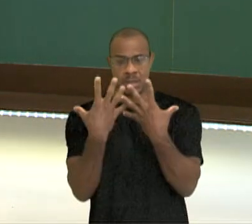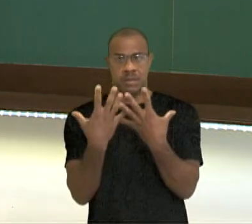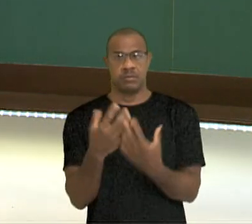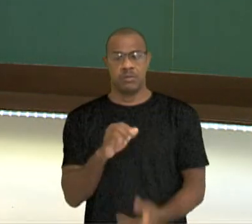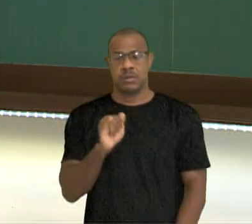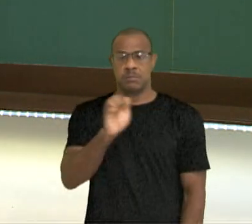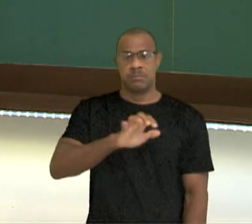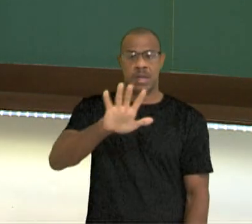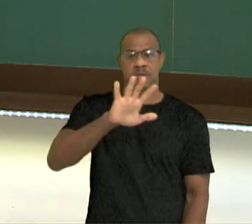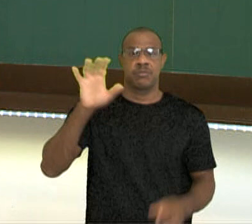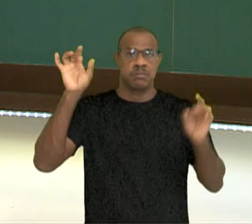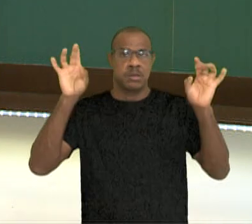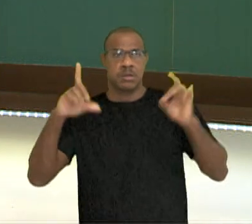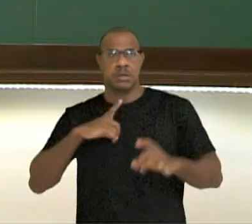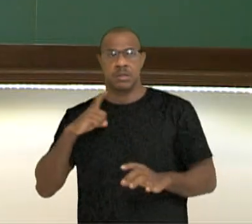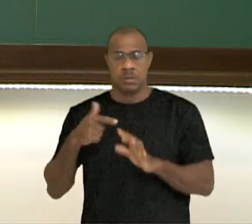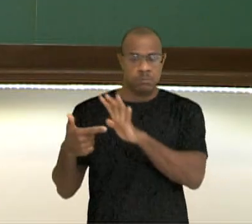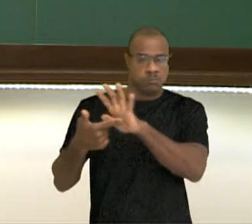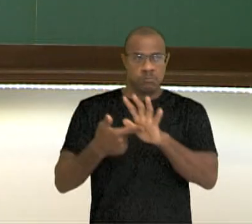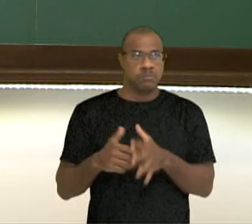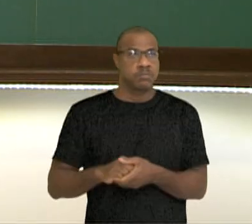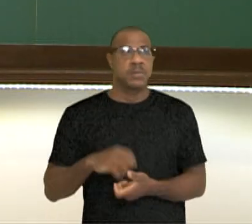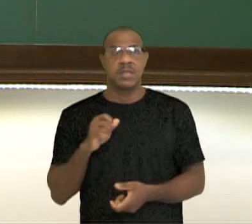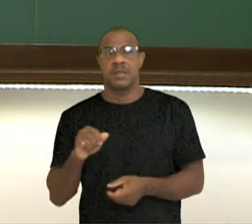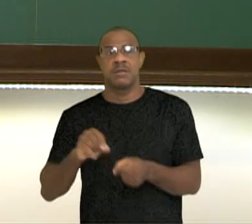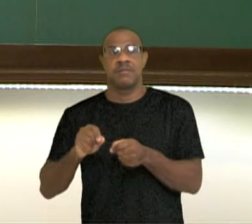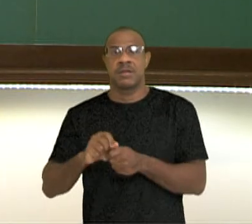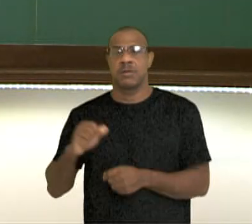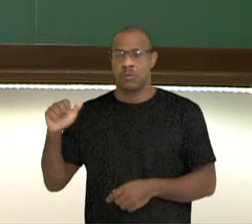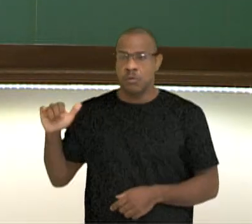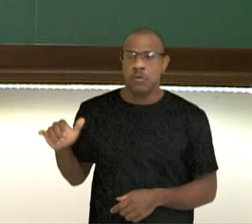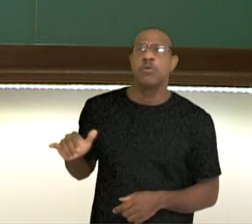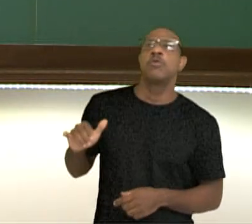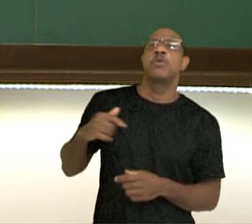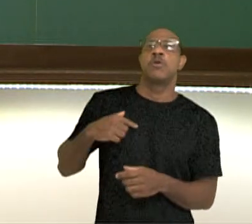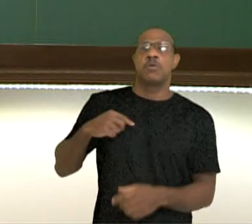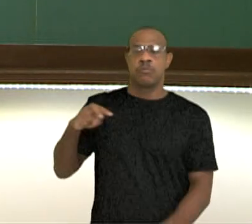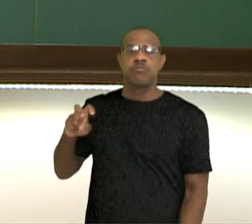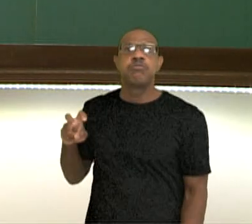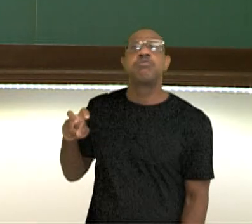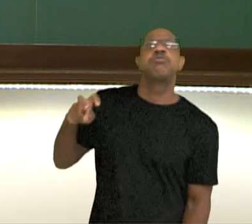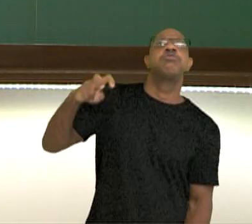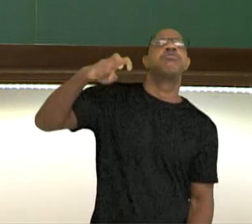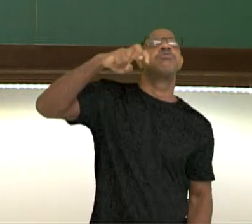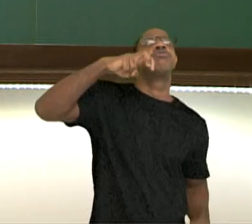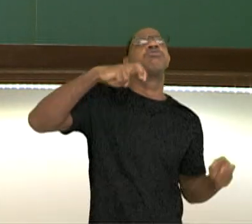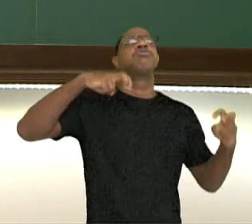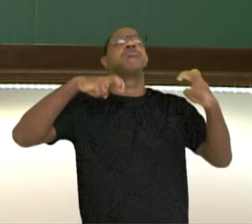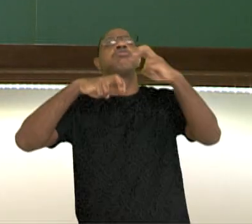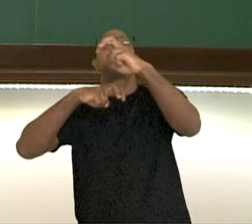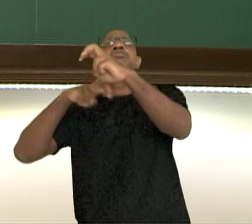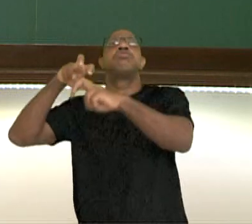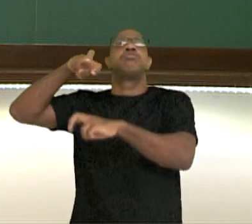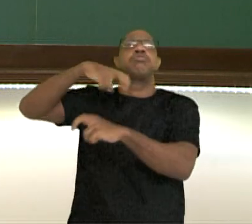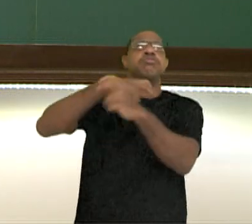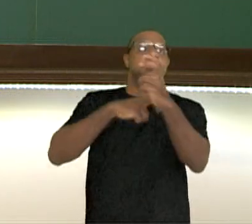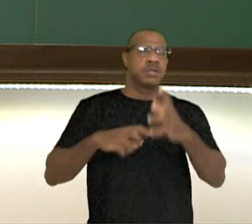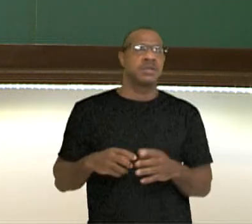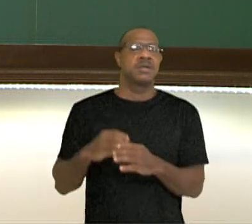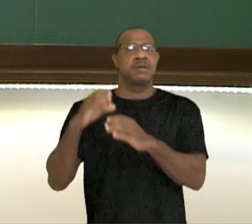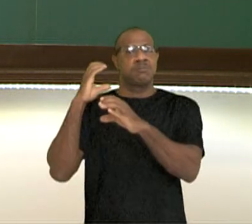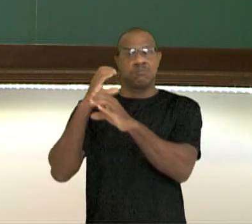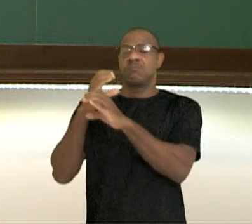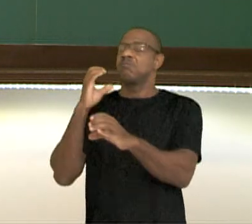século XVI, se precisasse fazer voar, eles fariam voar. A engenharia é